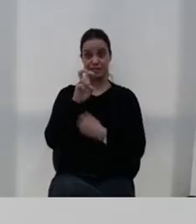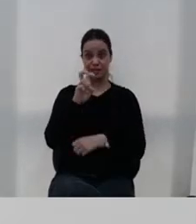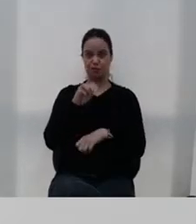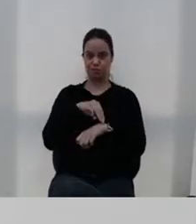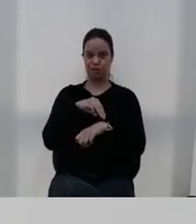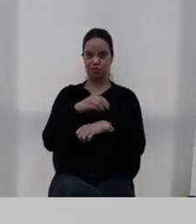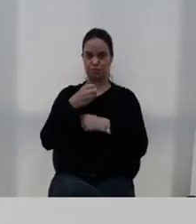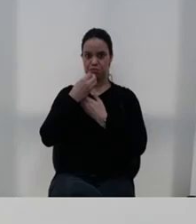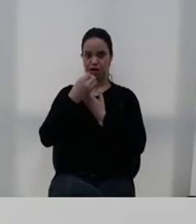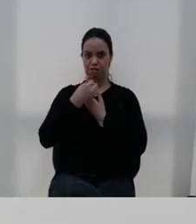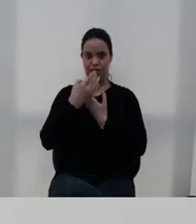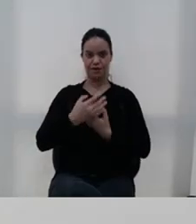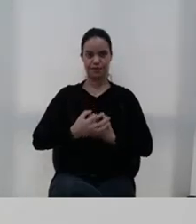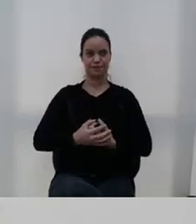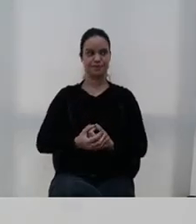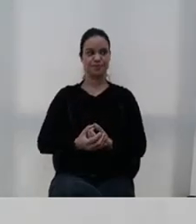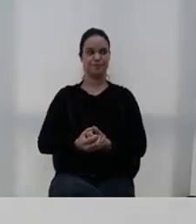minutos.